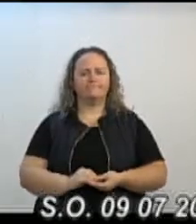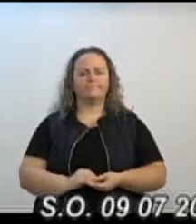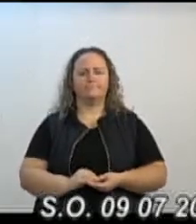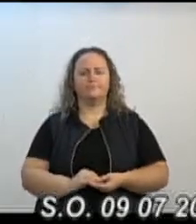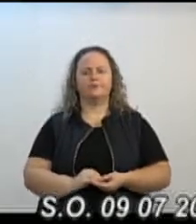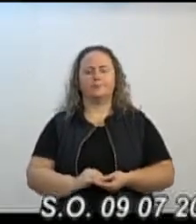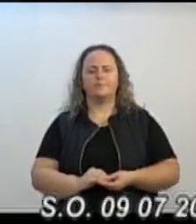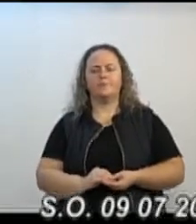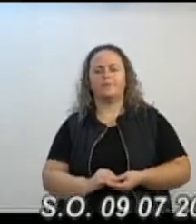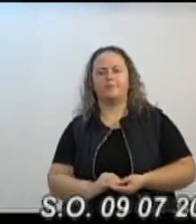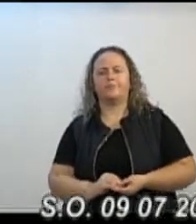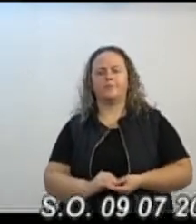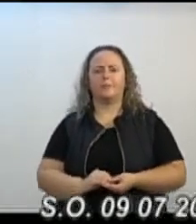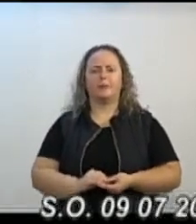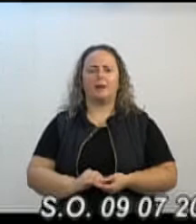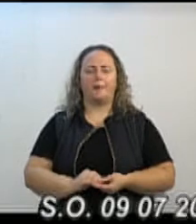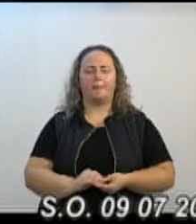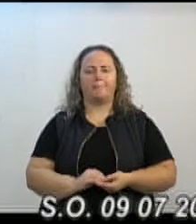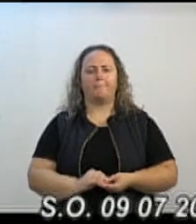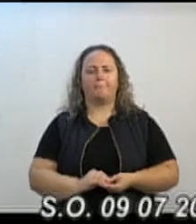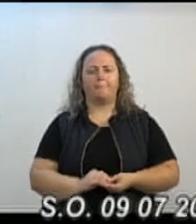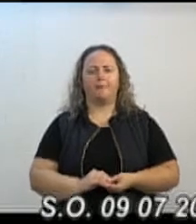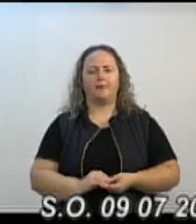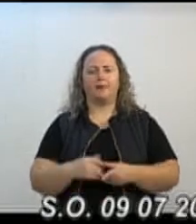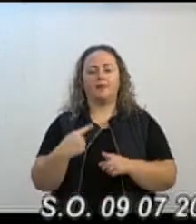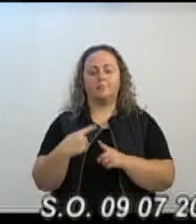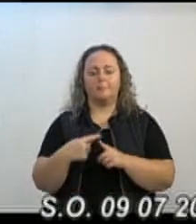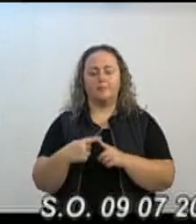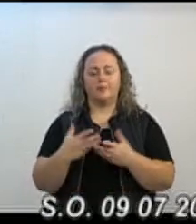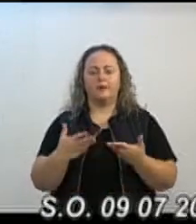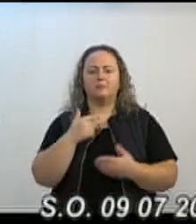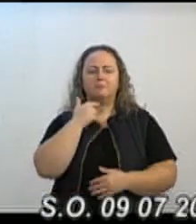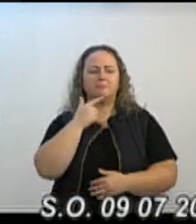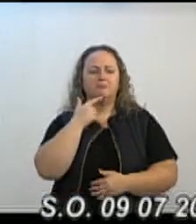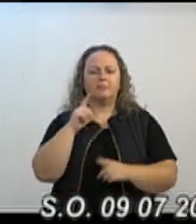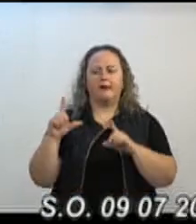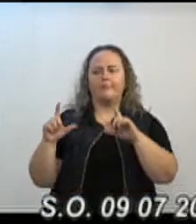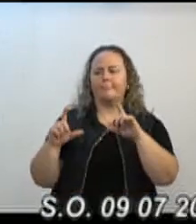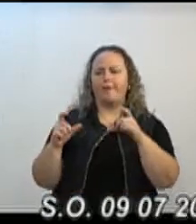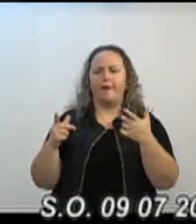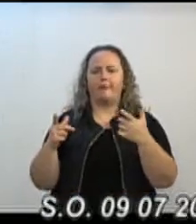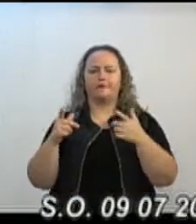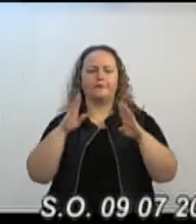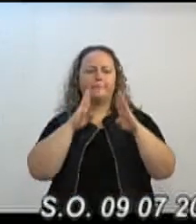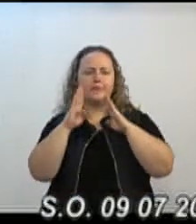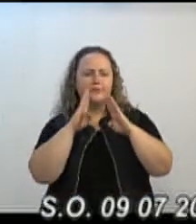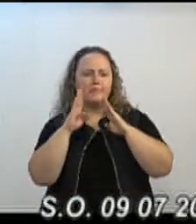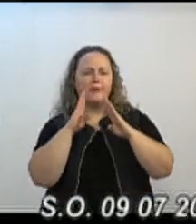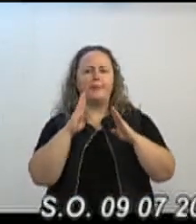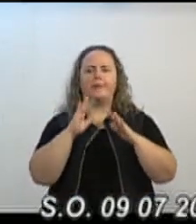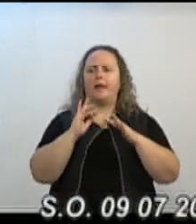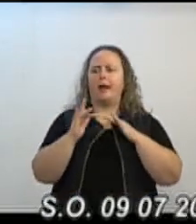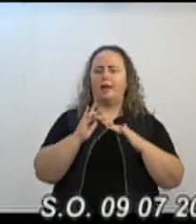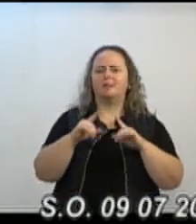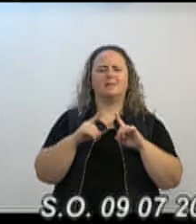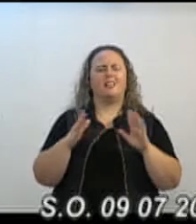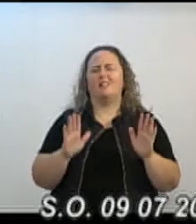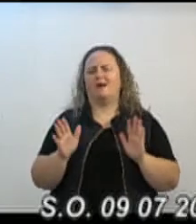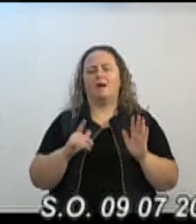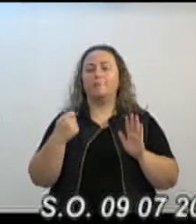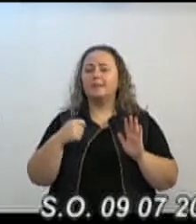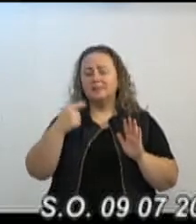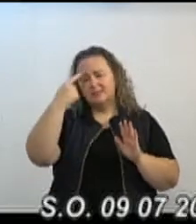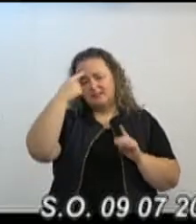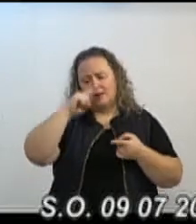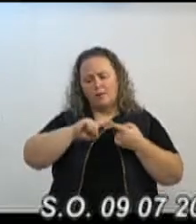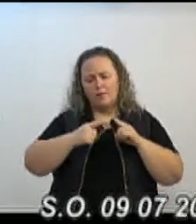o resultado. E não adianta aí o vereador falar, bate foto, bota no Facebook, para dizer que fizemos, cara, tem que ter coerência. Eu acho que estamos sim